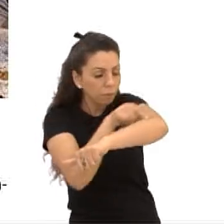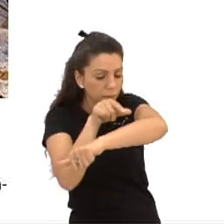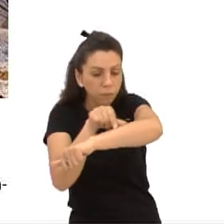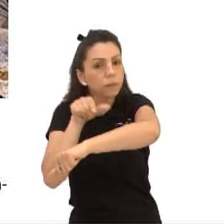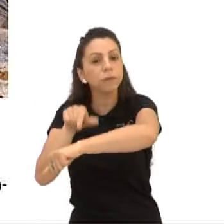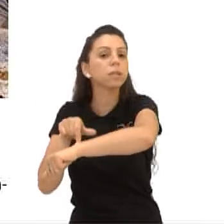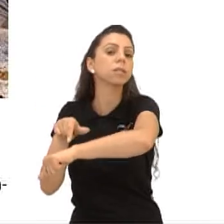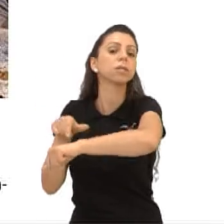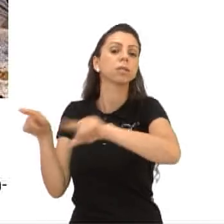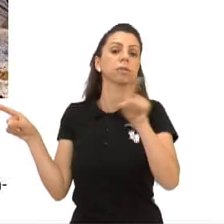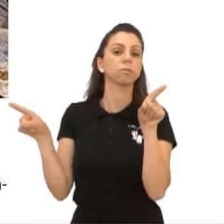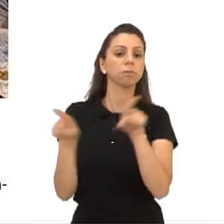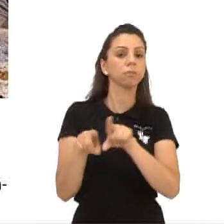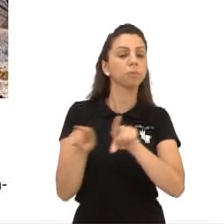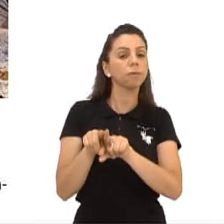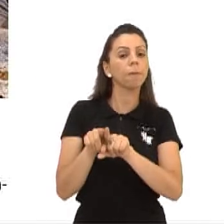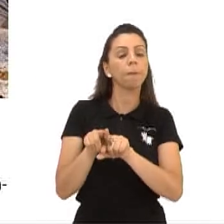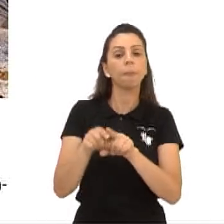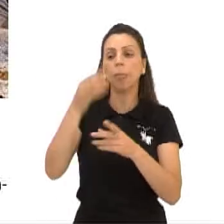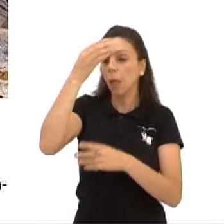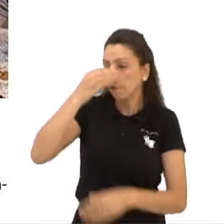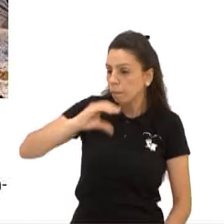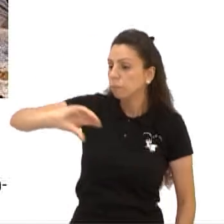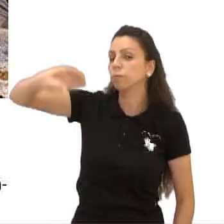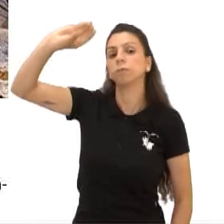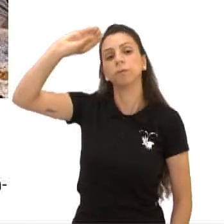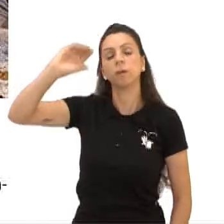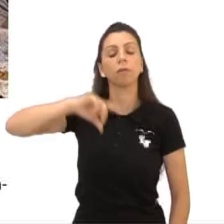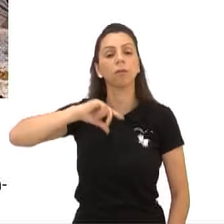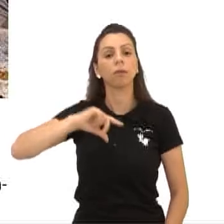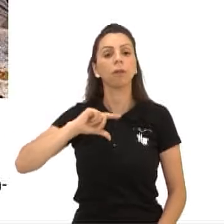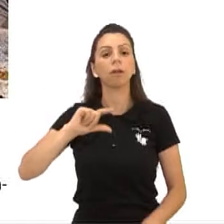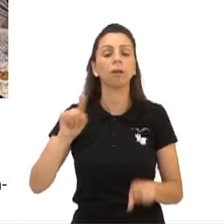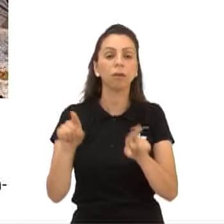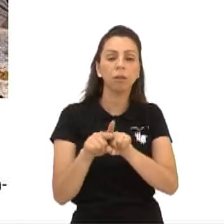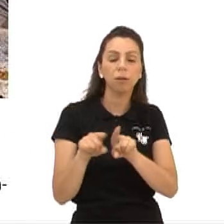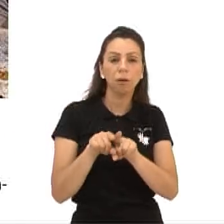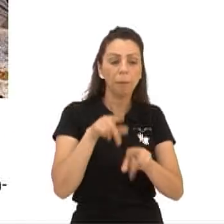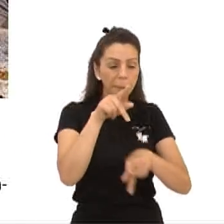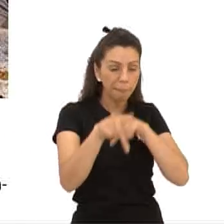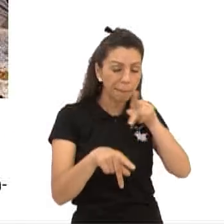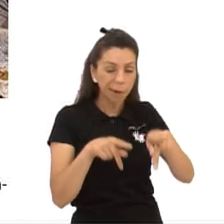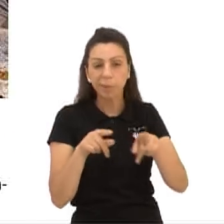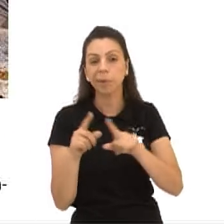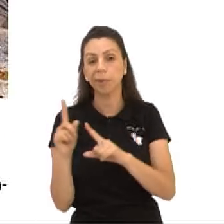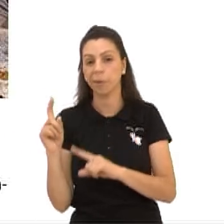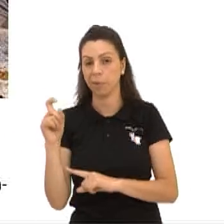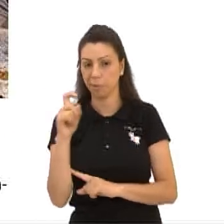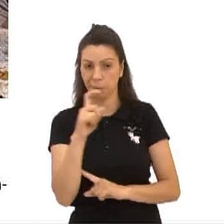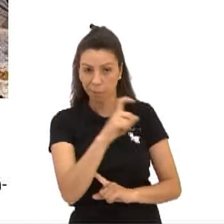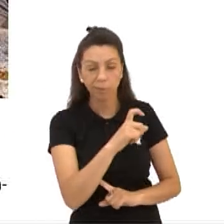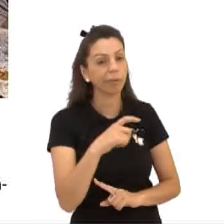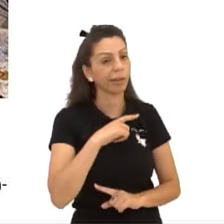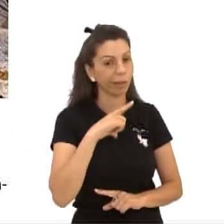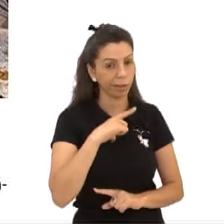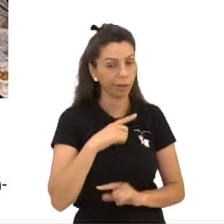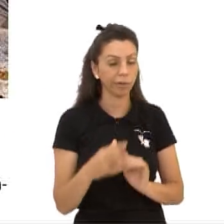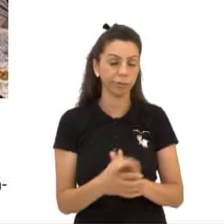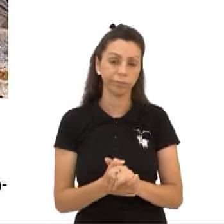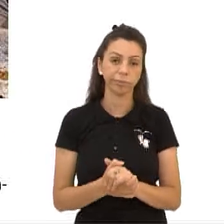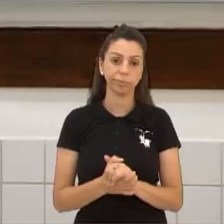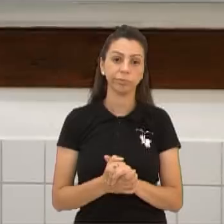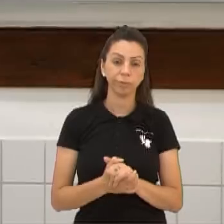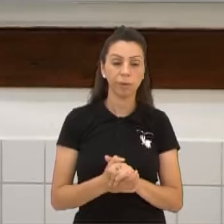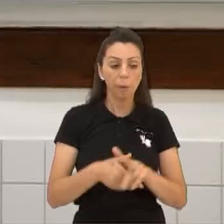populações de elefantes. Pode ter certeza, eu tenho populações aqui de micro-organismos, enfim.